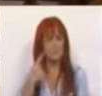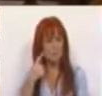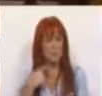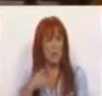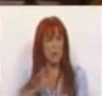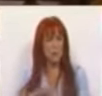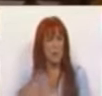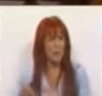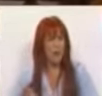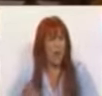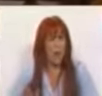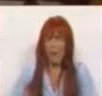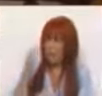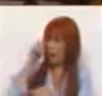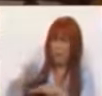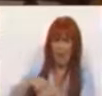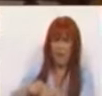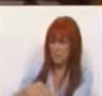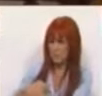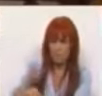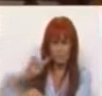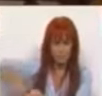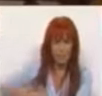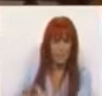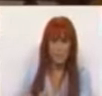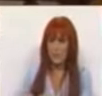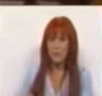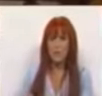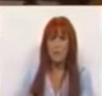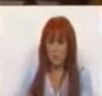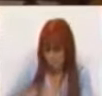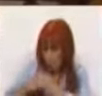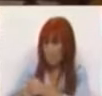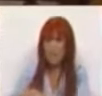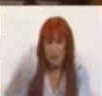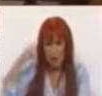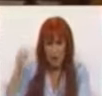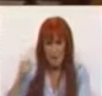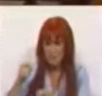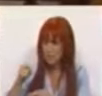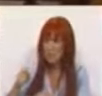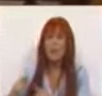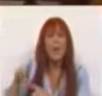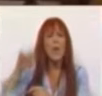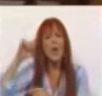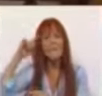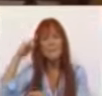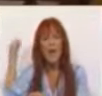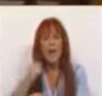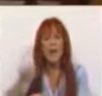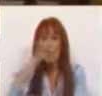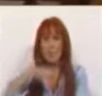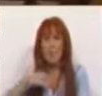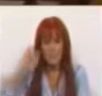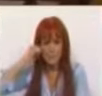traduzido pela impunidade dos infratores relativamente ao cometimento de crimes ambientais que afetam muito